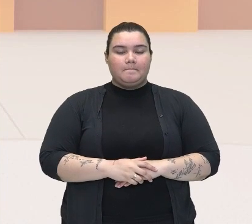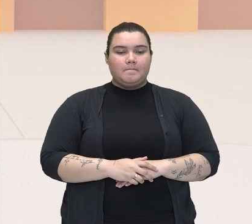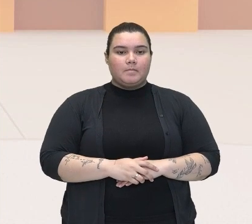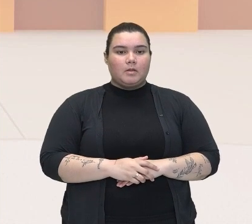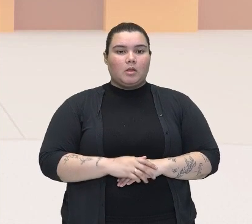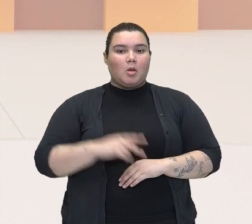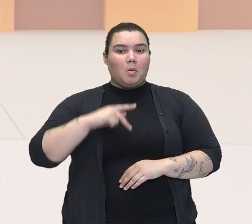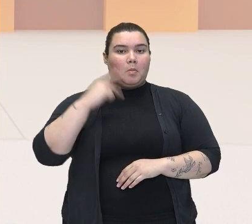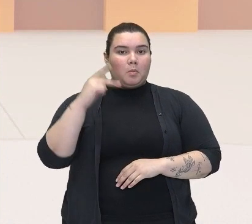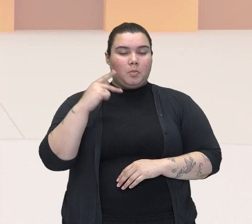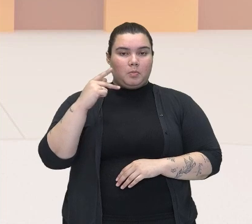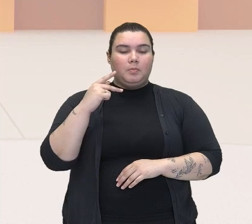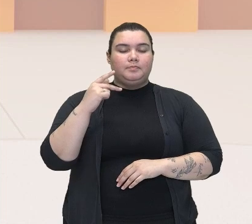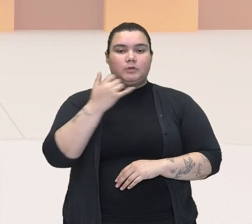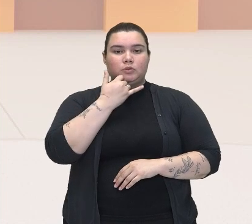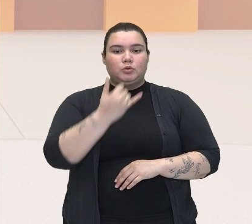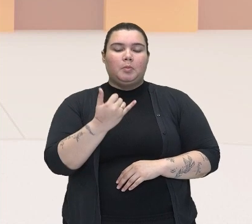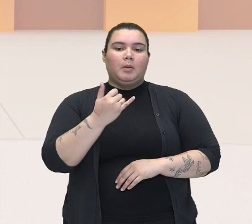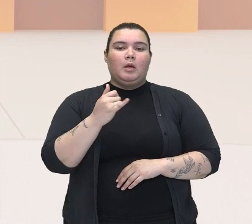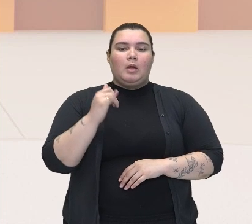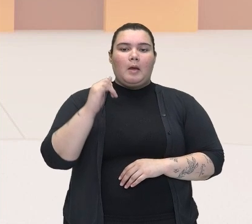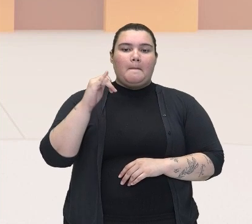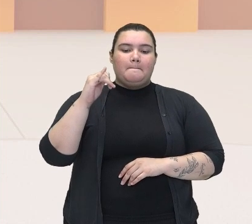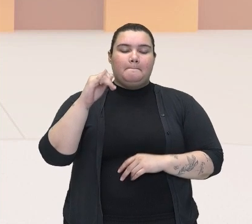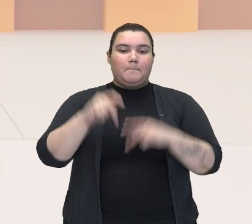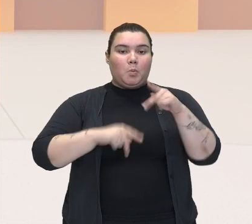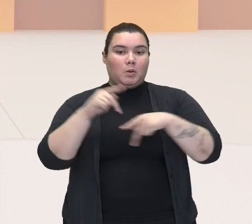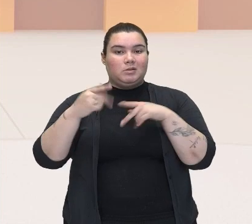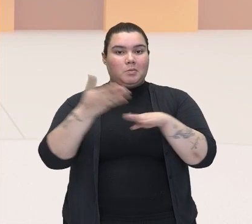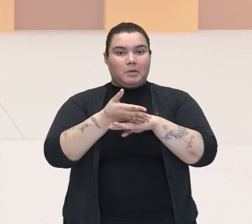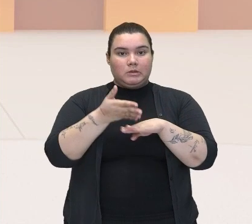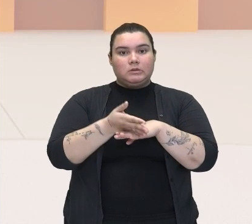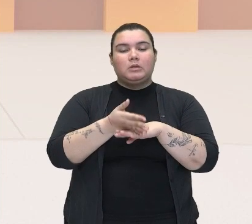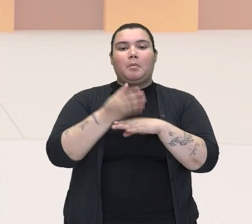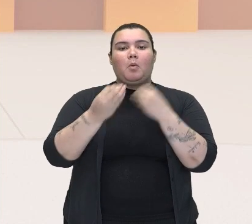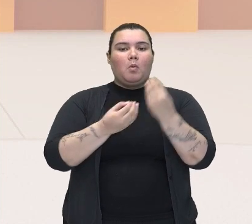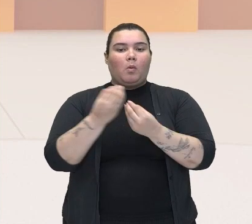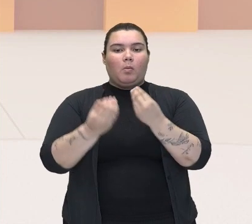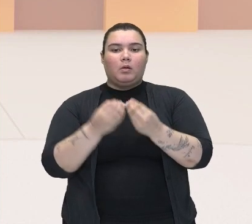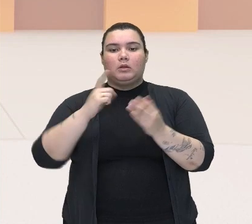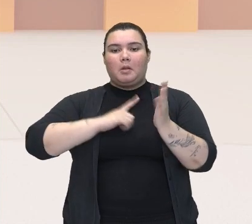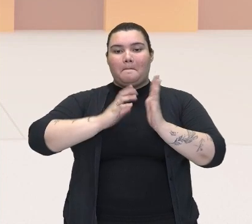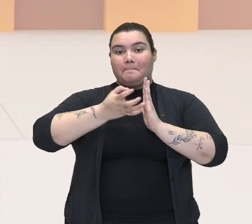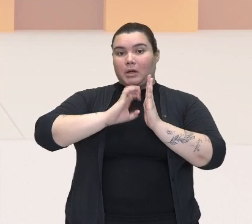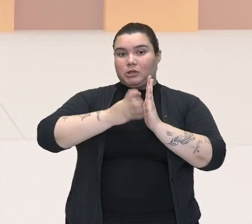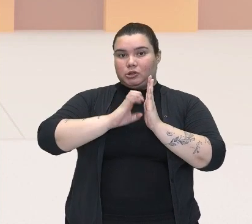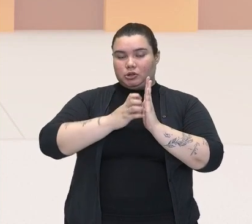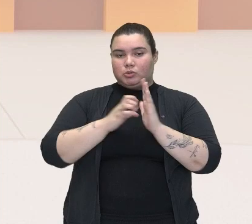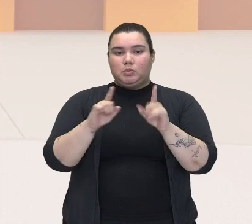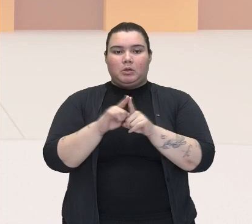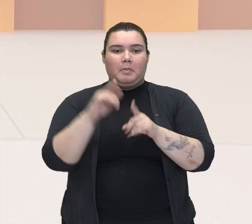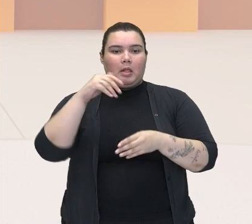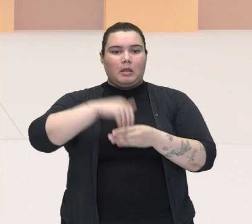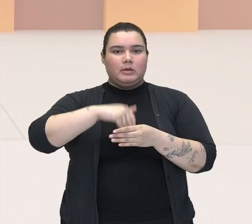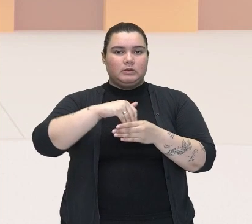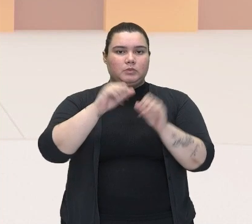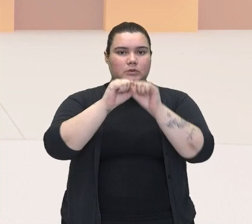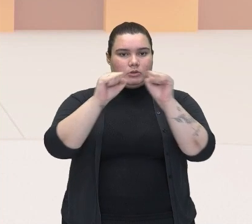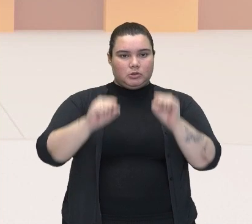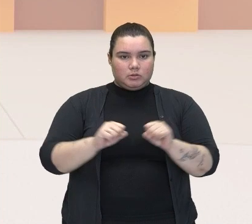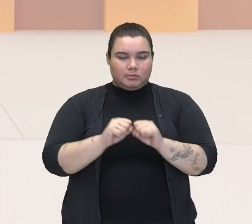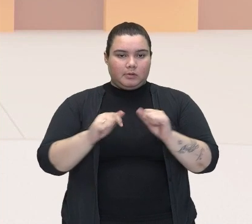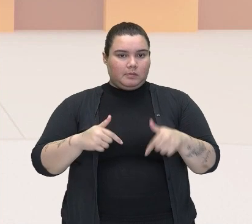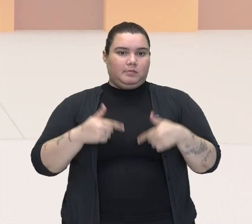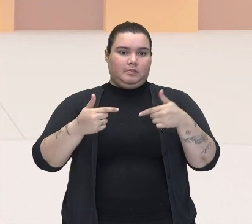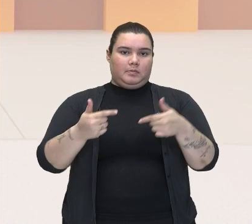população participa através de quê? Dos partidos, né, e sistemas eleitorais. Nós podemos participar da